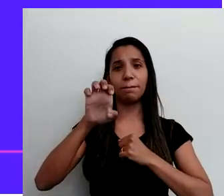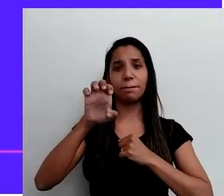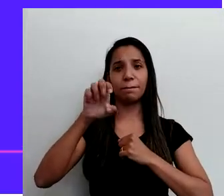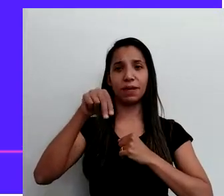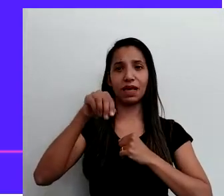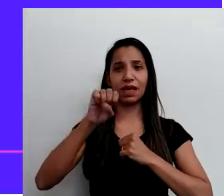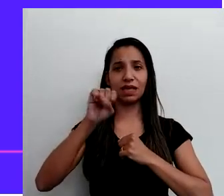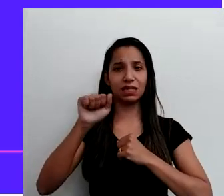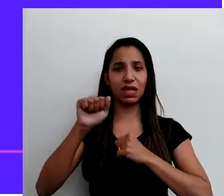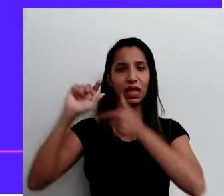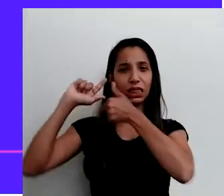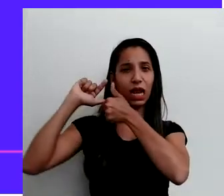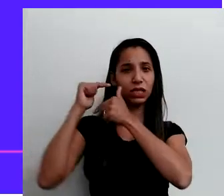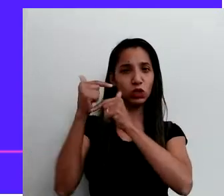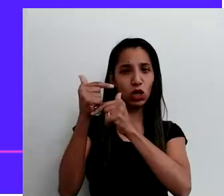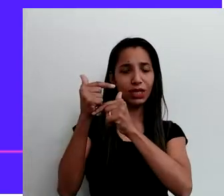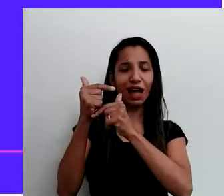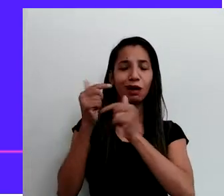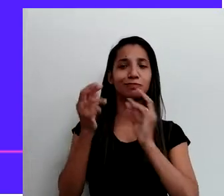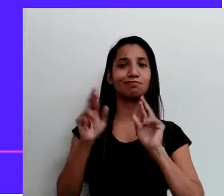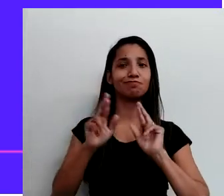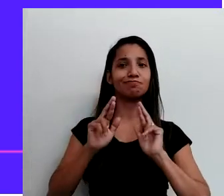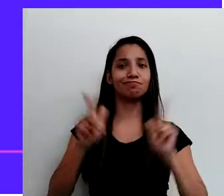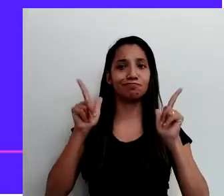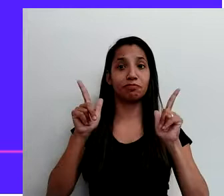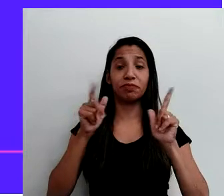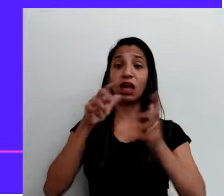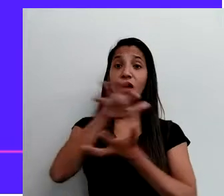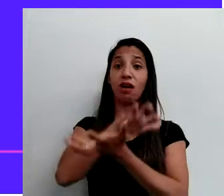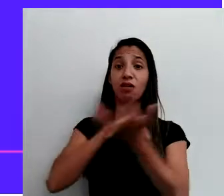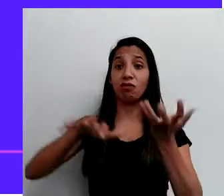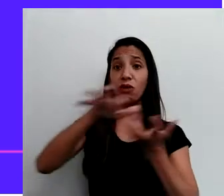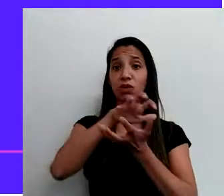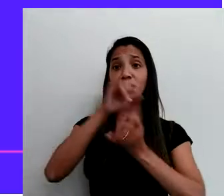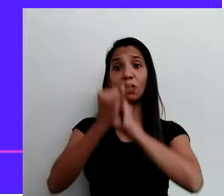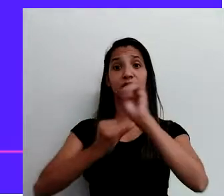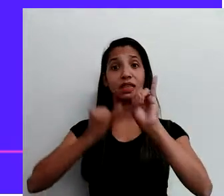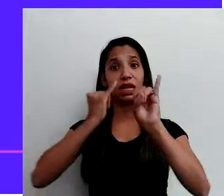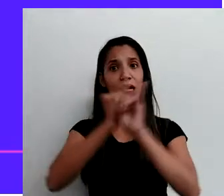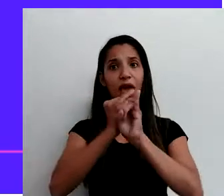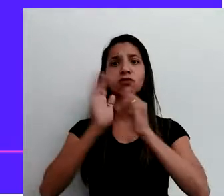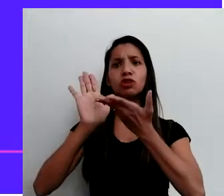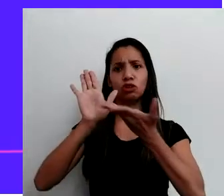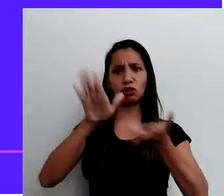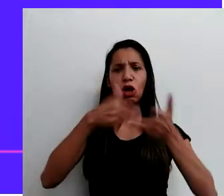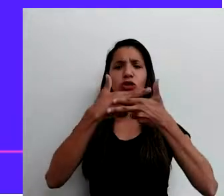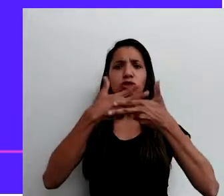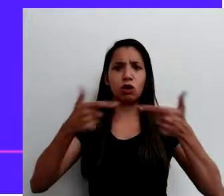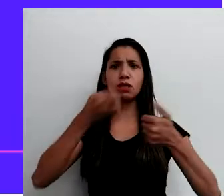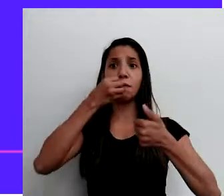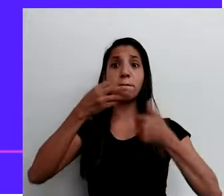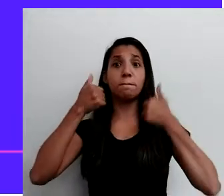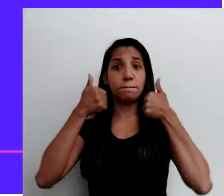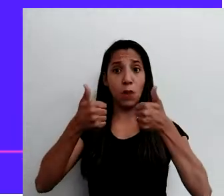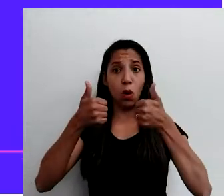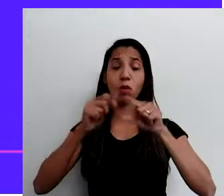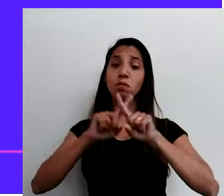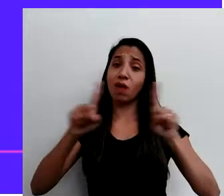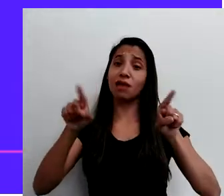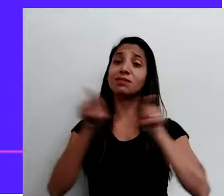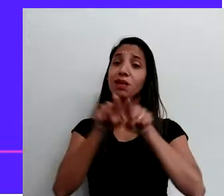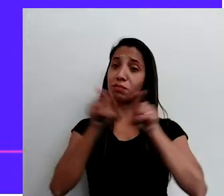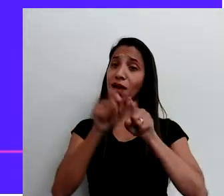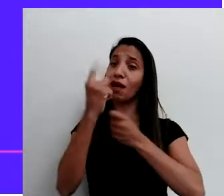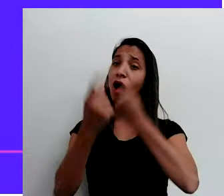A revolução da internet trouxe coisas muito boas e também coisas ruins. Então,